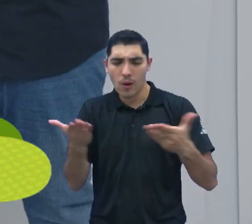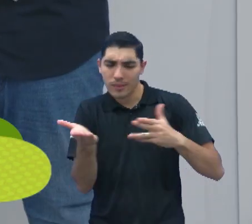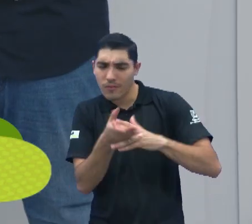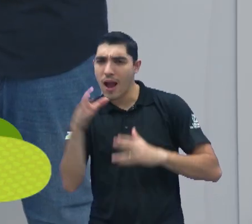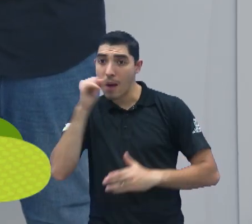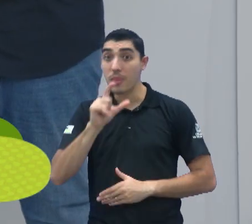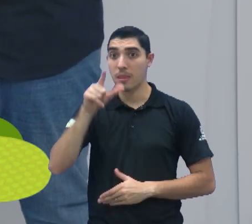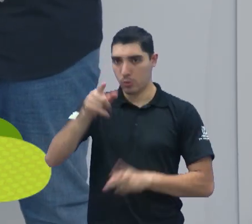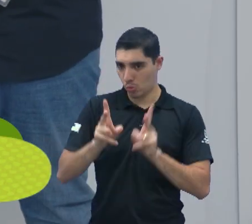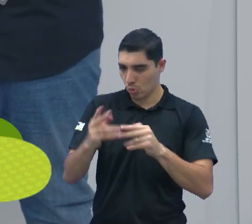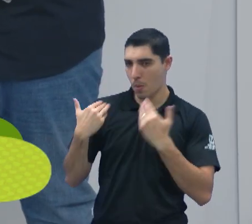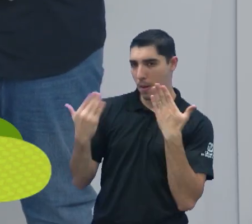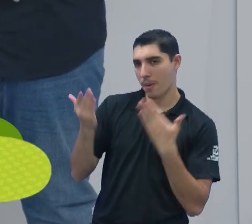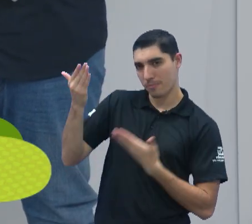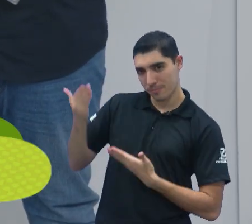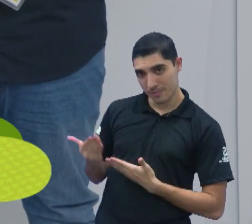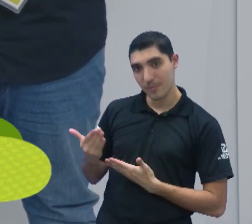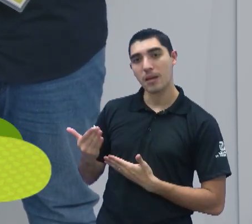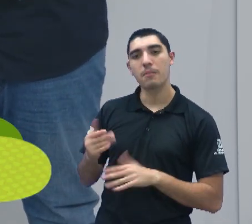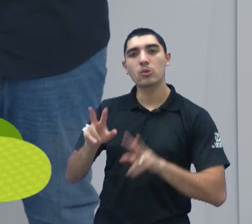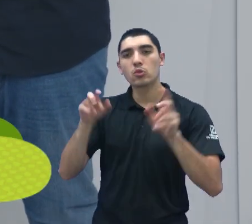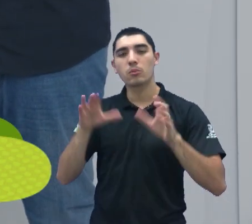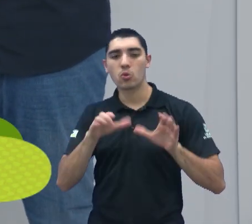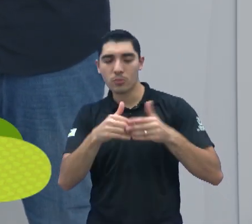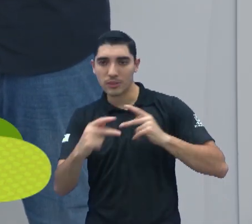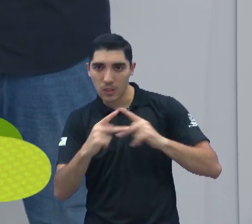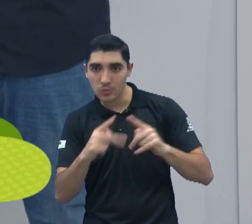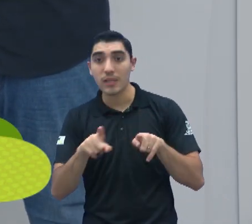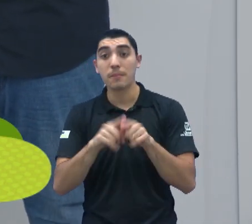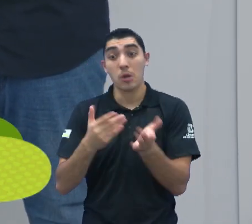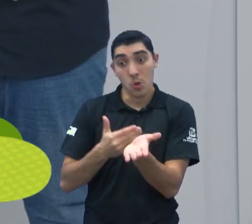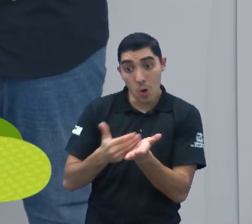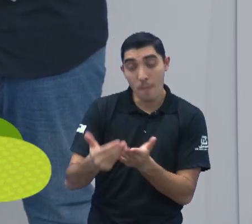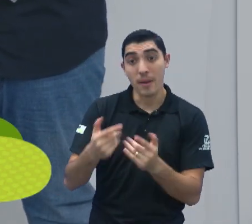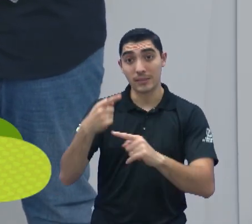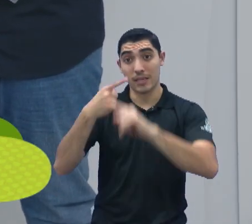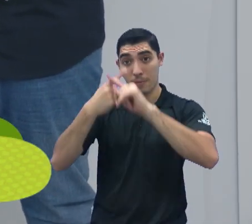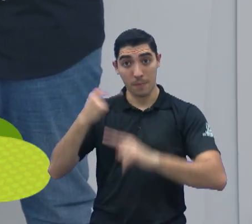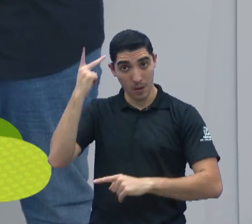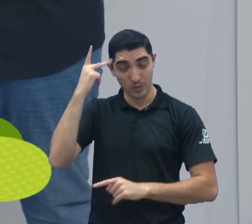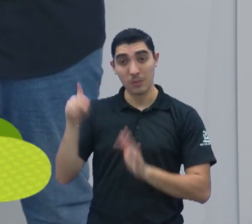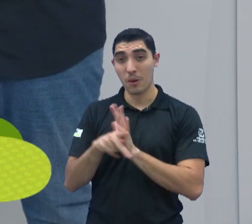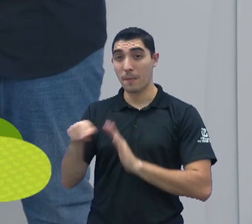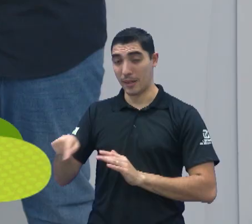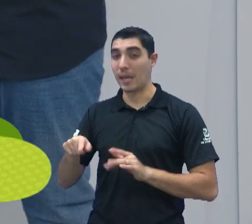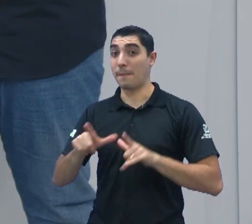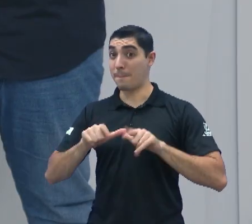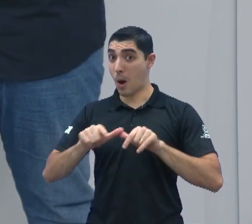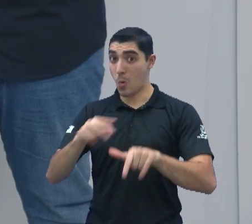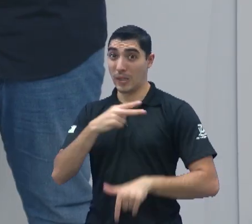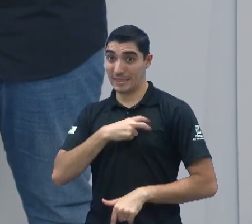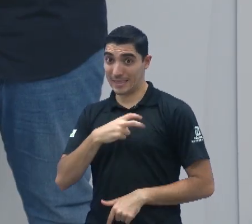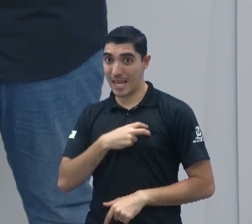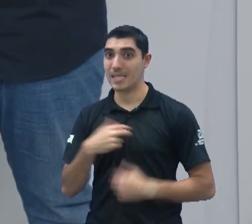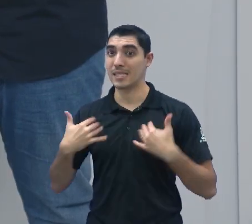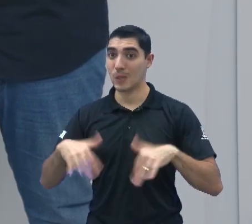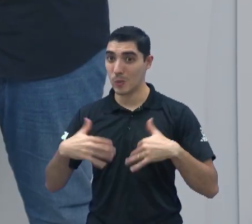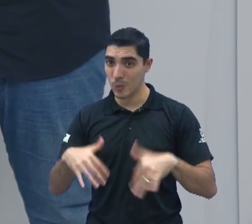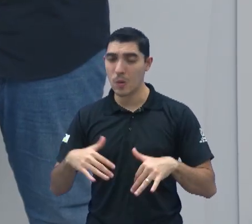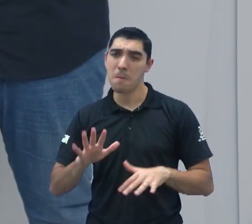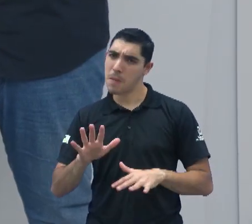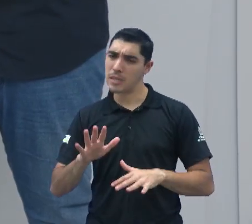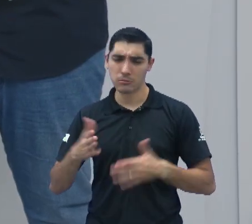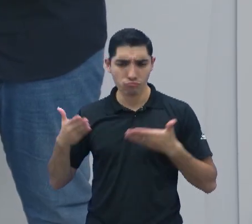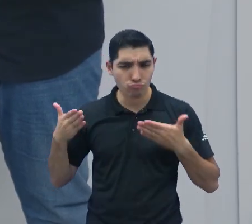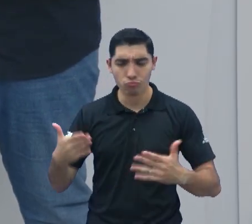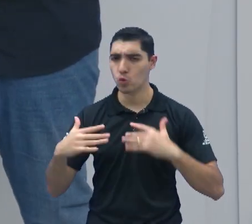Flavinho pra gente falar sobre o elenco, falar sobre a estreia contra o SESI Bauru, já pega uma pedreira logo de cara, mas enfim, quem tá na chuva é para se